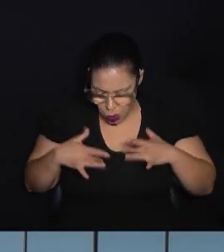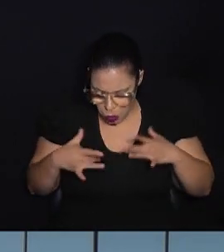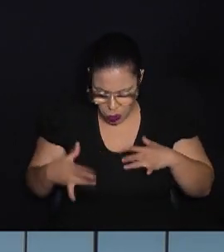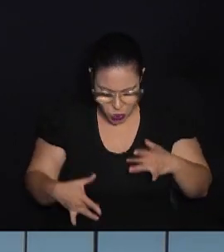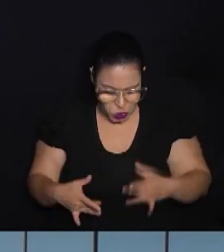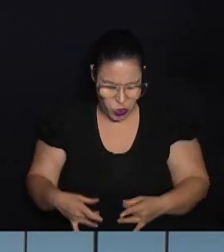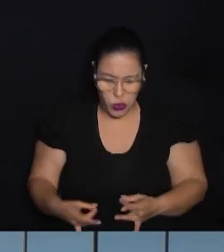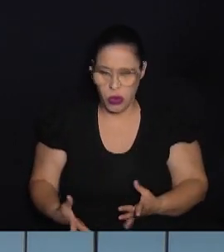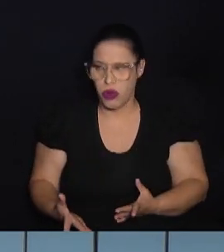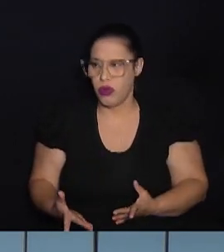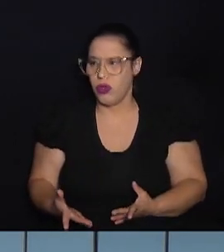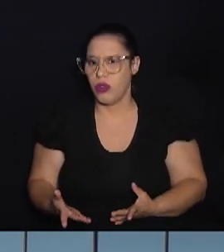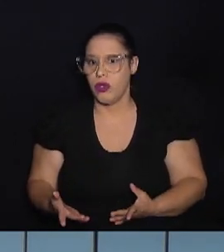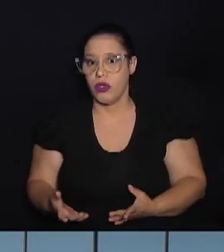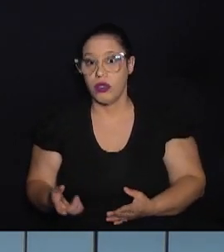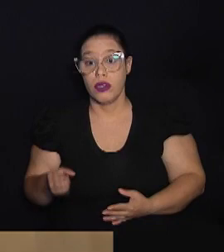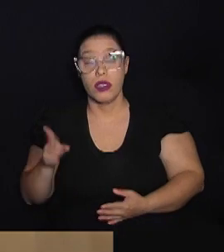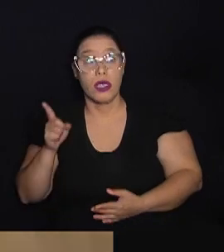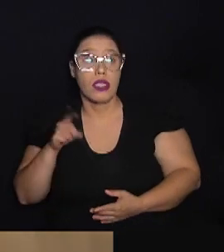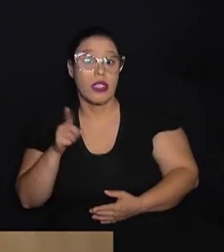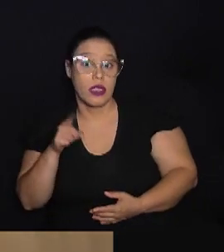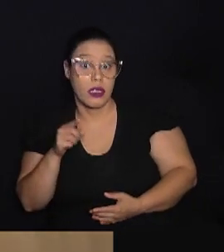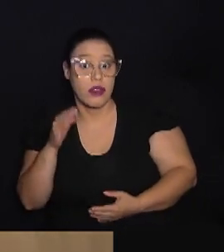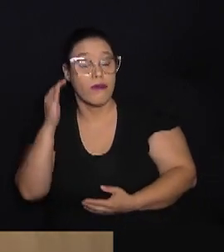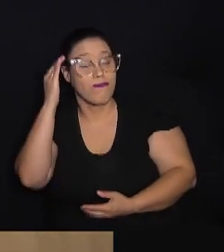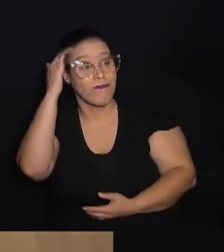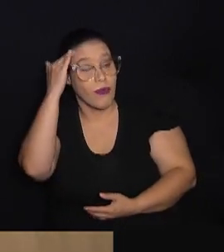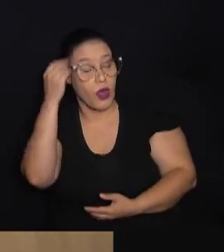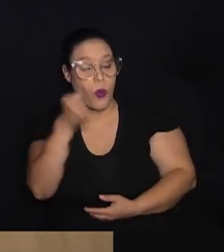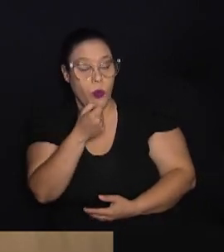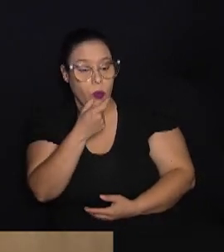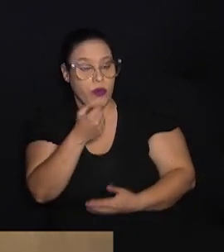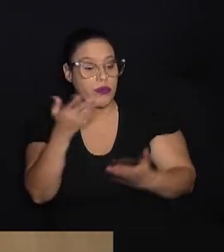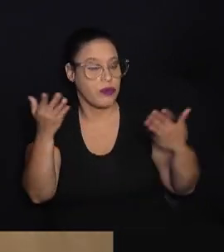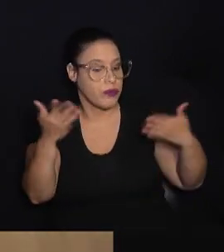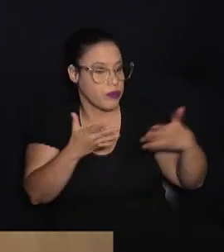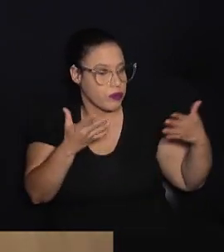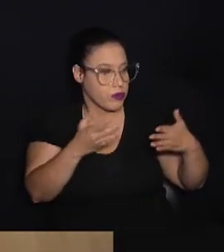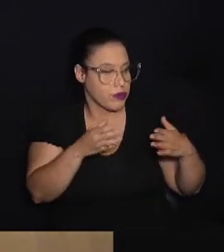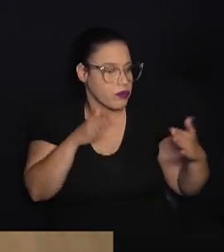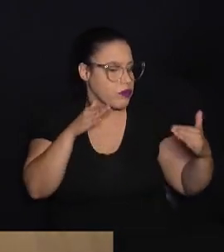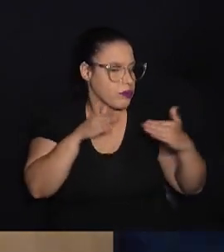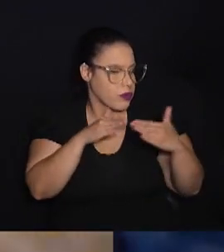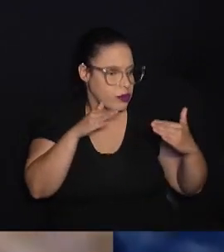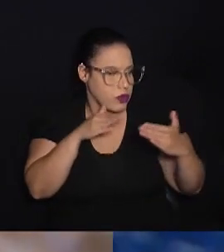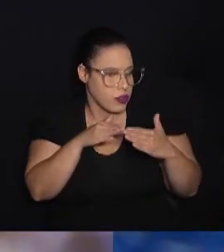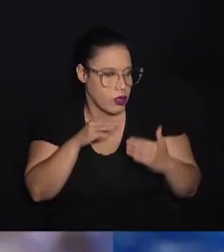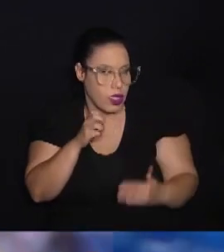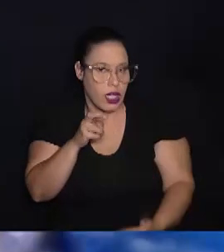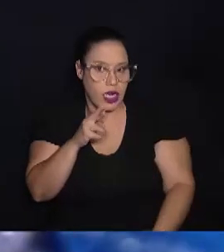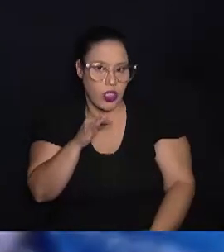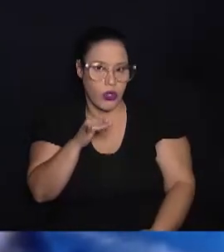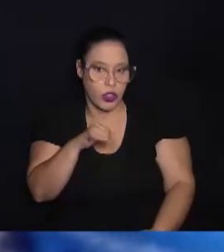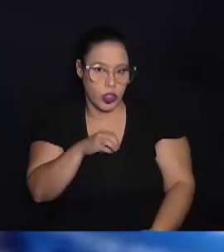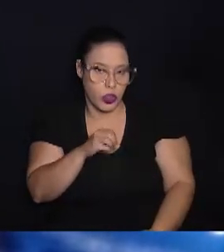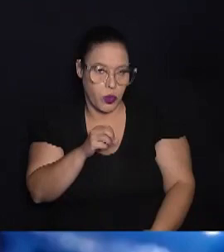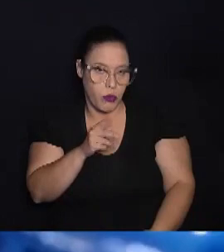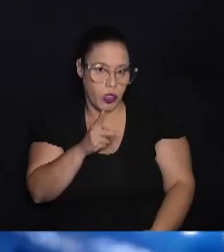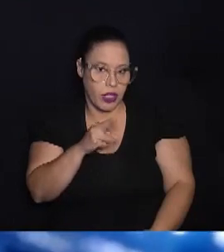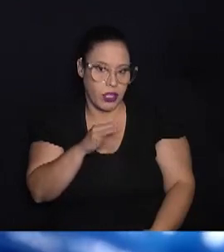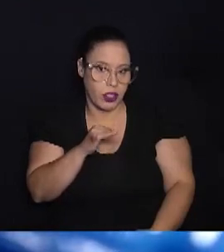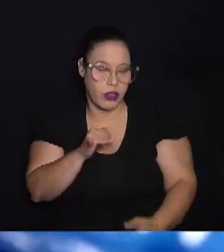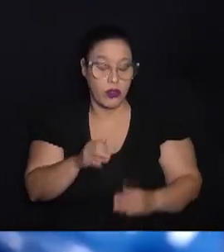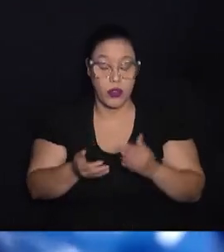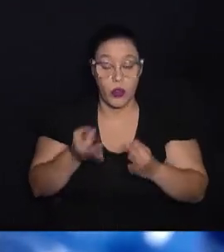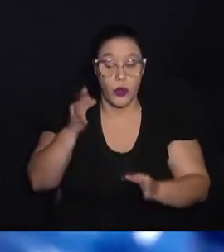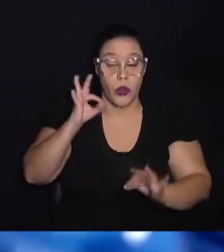organismo. Mas a gente tem que entender que as pílulas hoje em dia elas são combinadas de estrógeno com progesterona, são pílulas